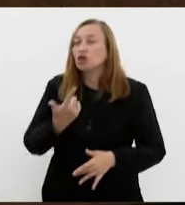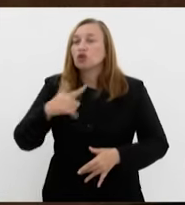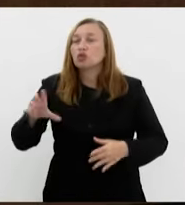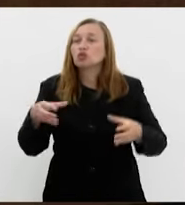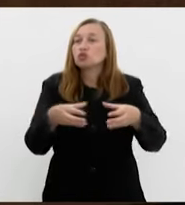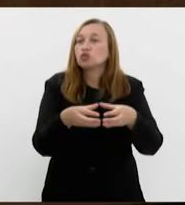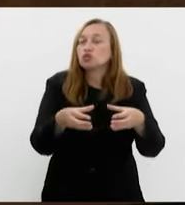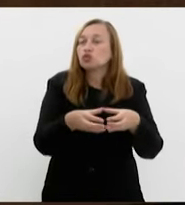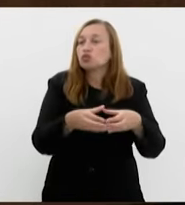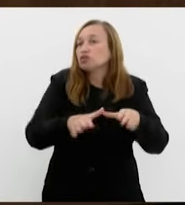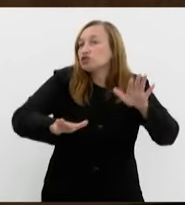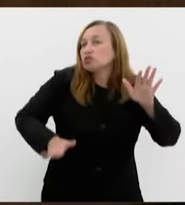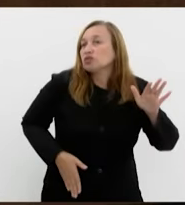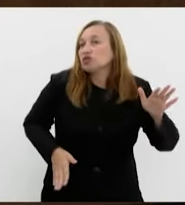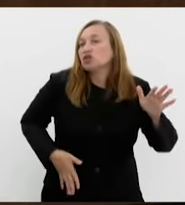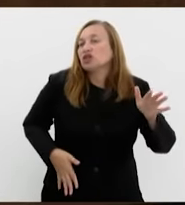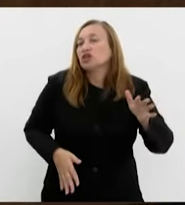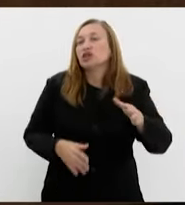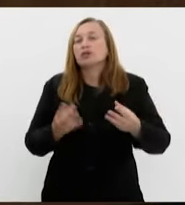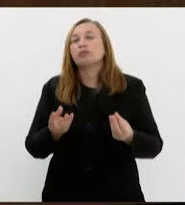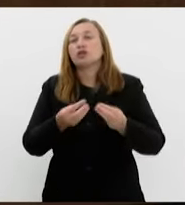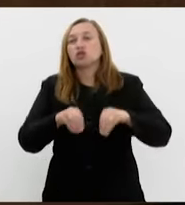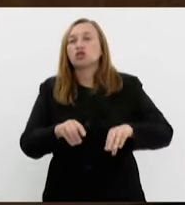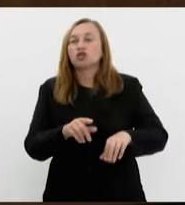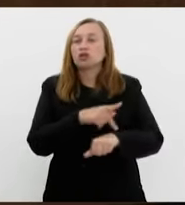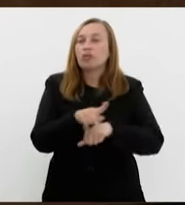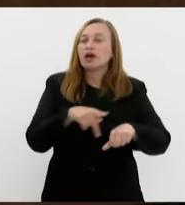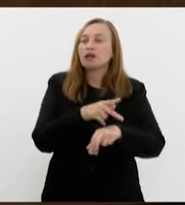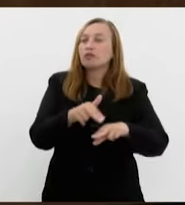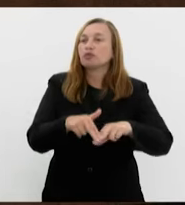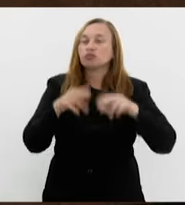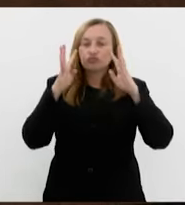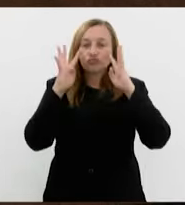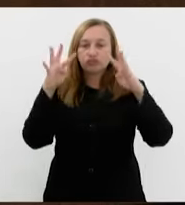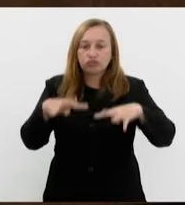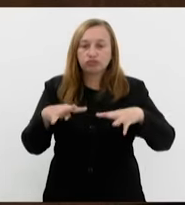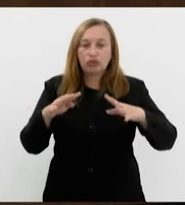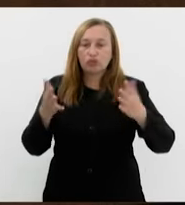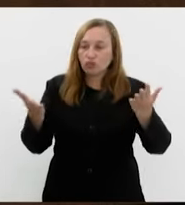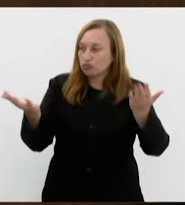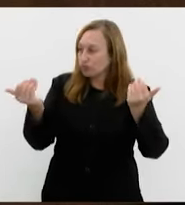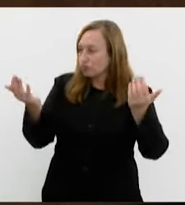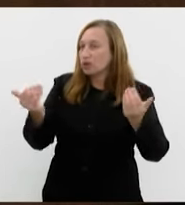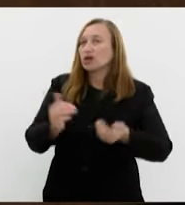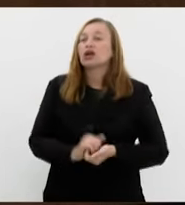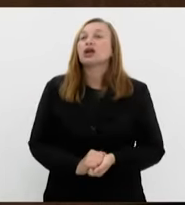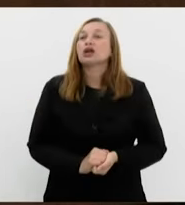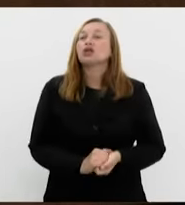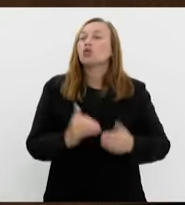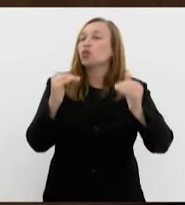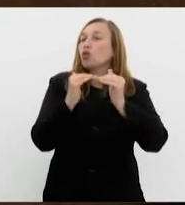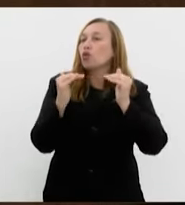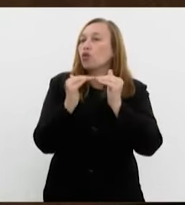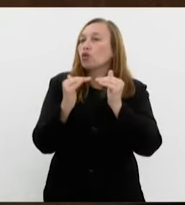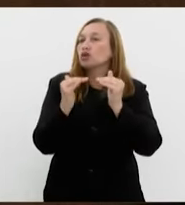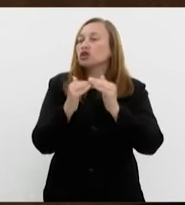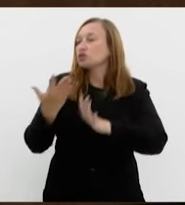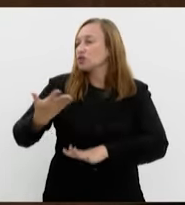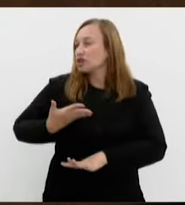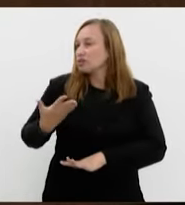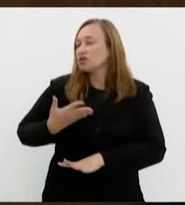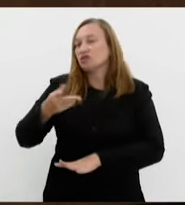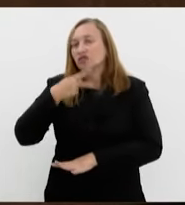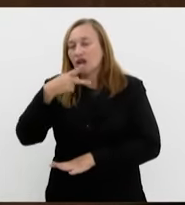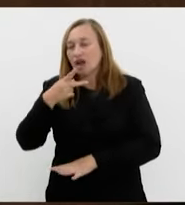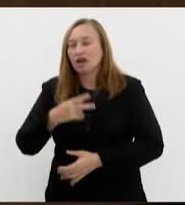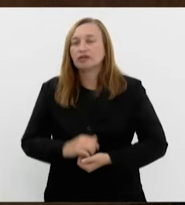que infernizam o nosso país. Por isso, eu quero chamar a atenção que, concordando com o que os colegas